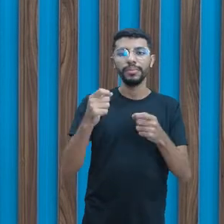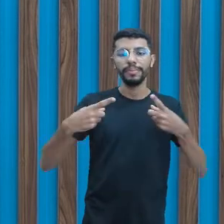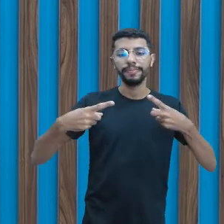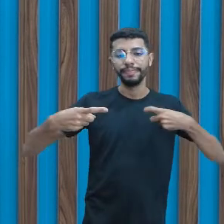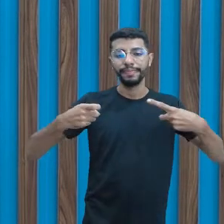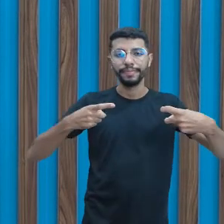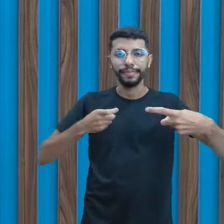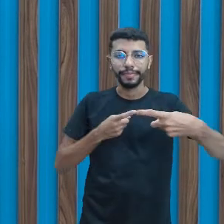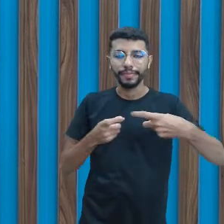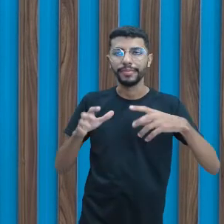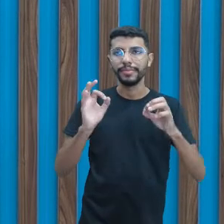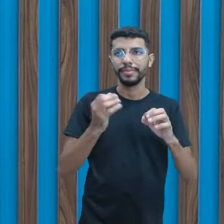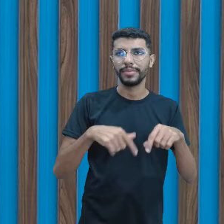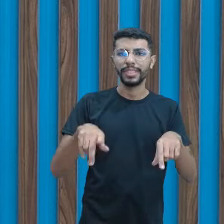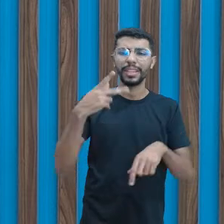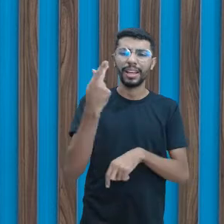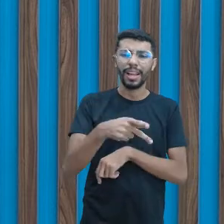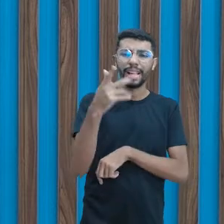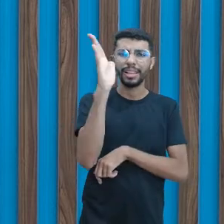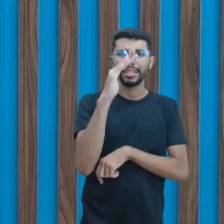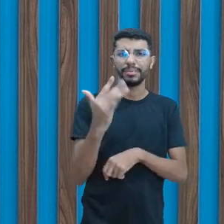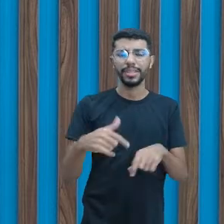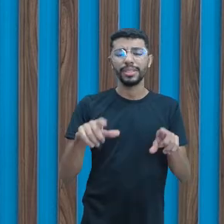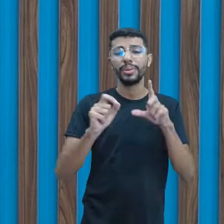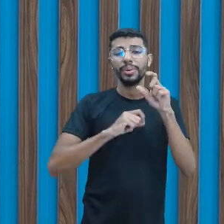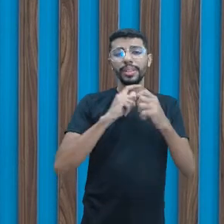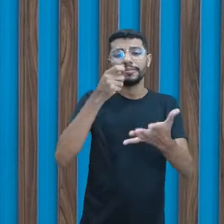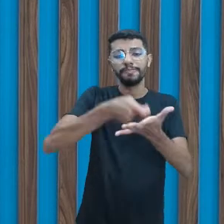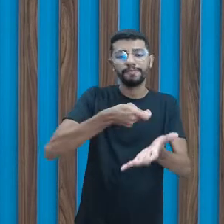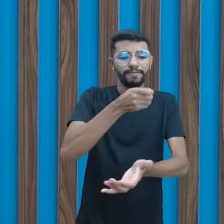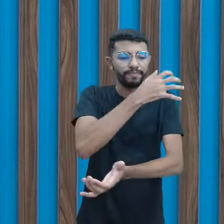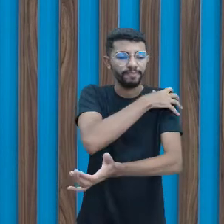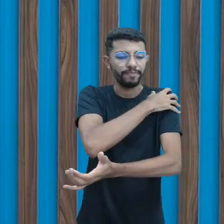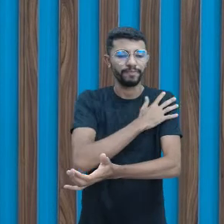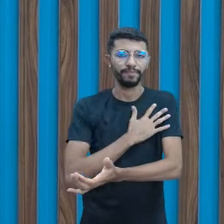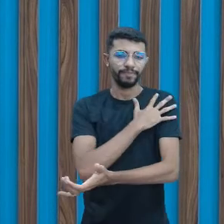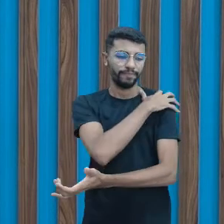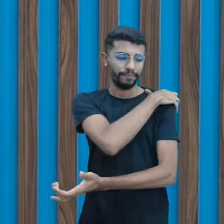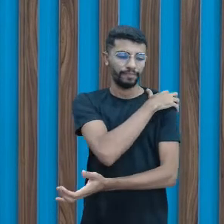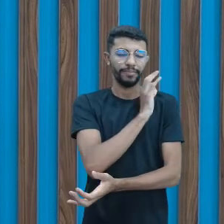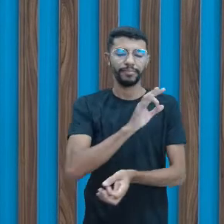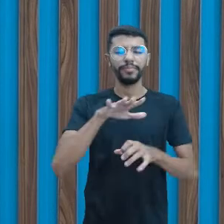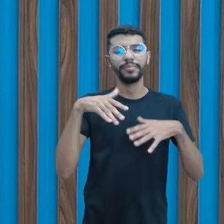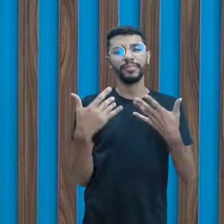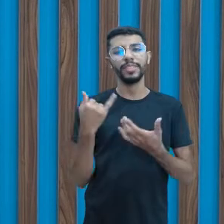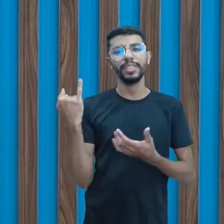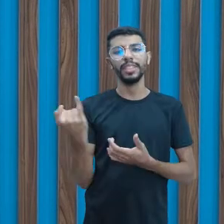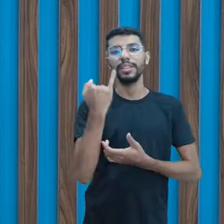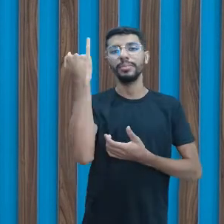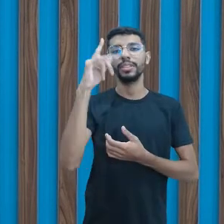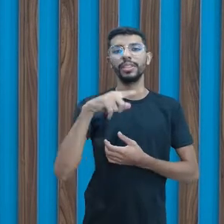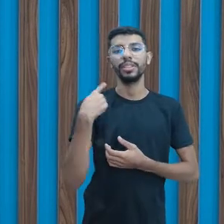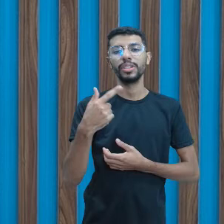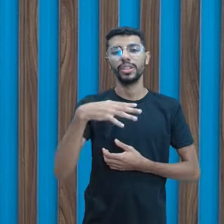guerras, né, e aqui no Brasil, no caso da ditadura militar. Então é importante a gente conhecer